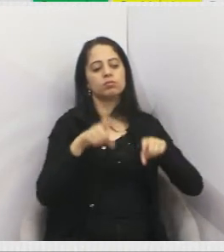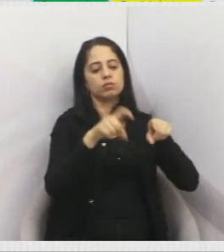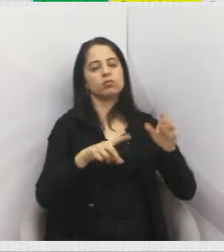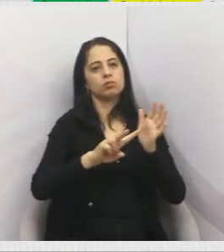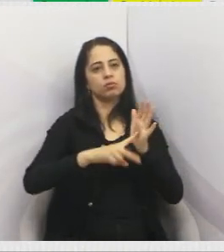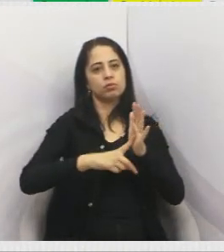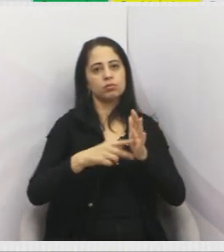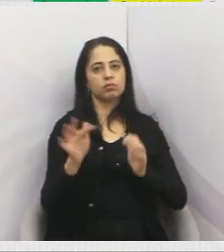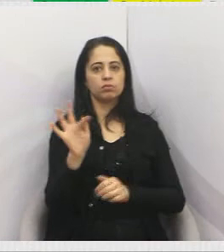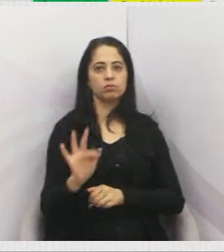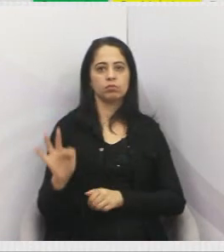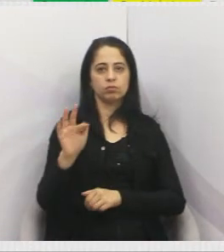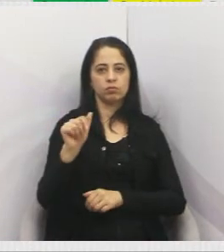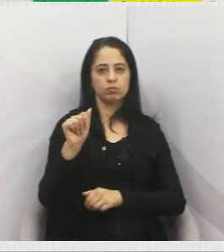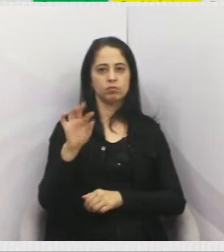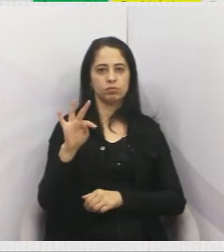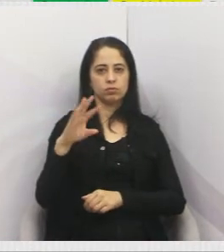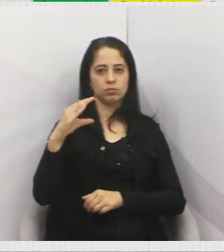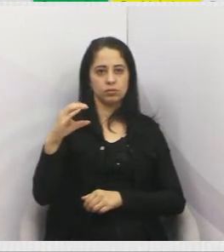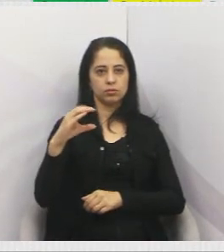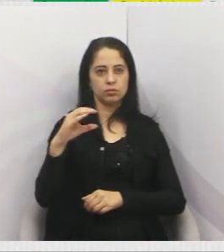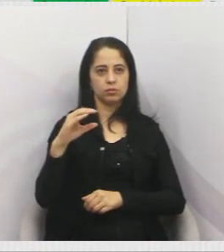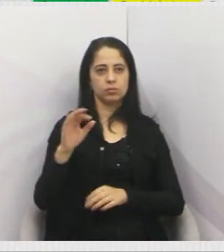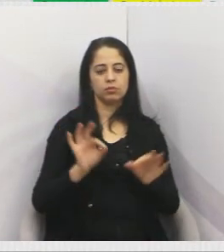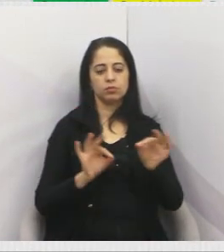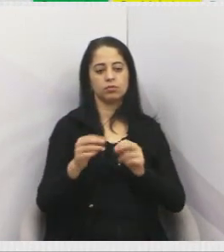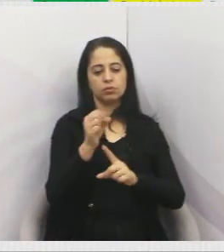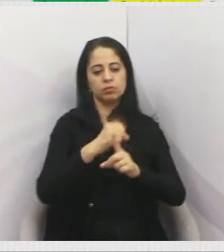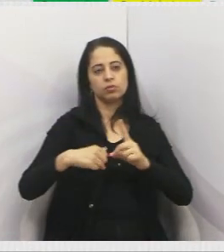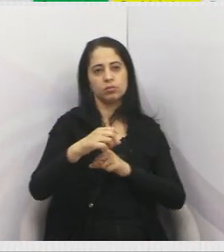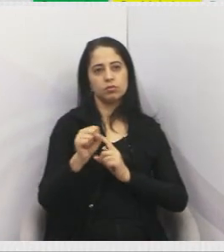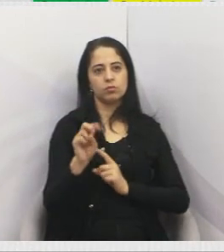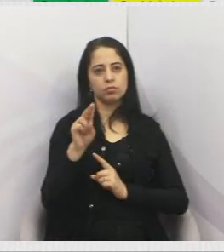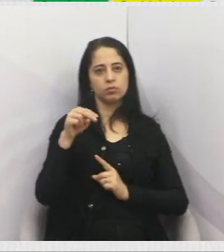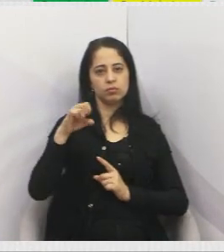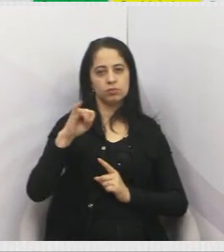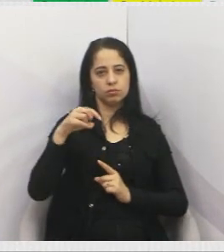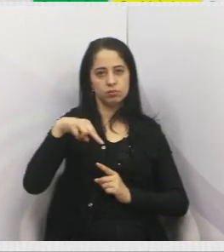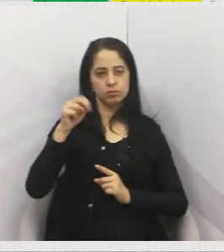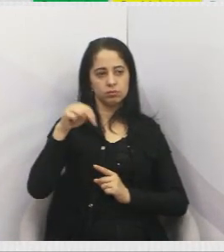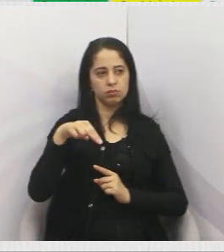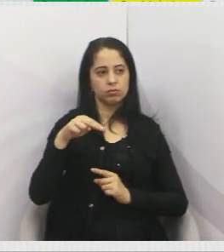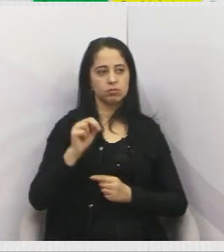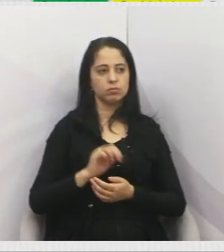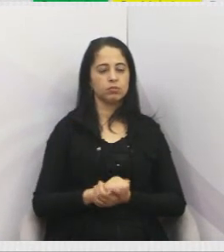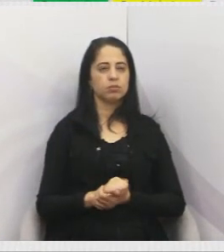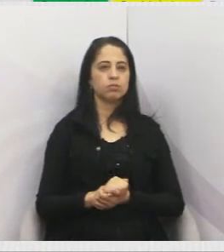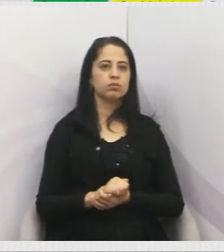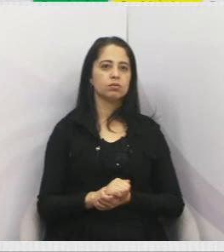entidades acadêmicas FATEC e organização da sociedade civil Suinam.